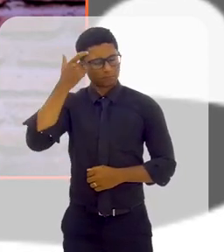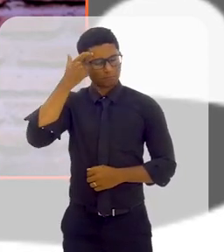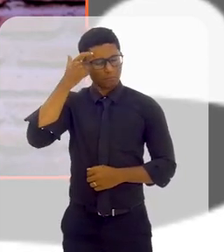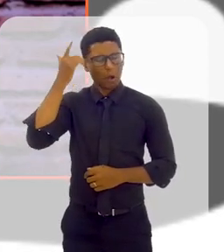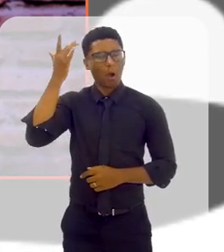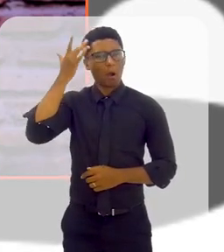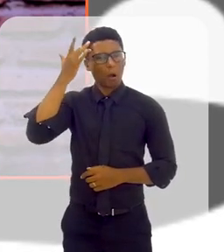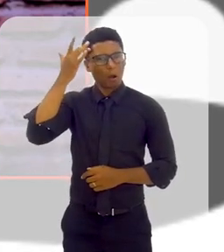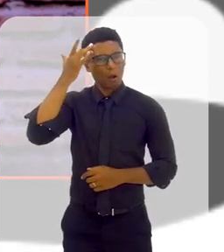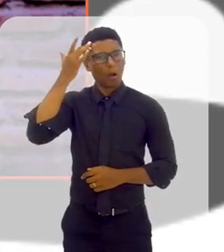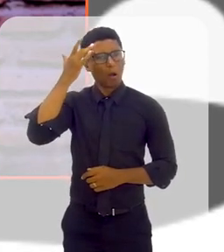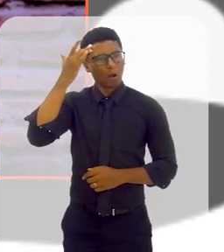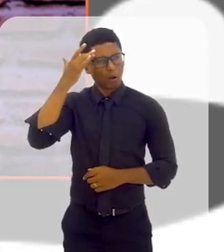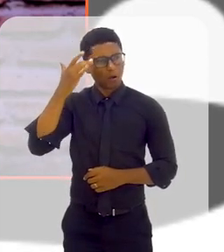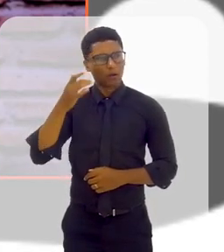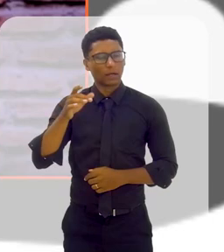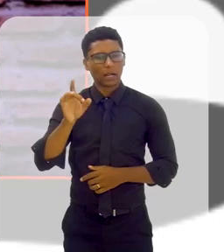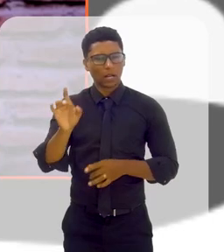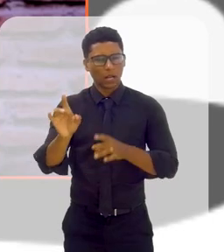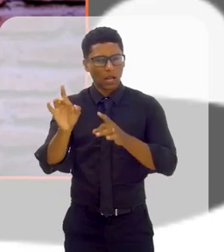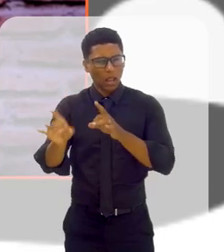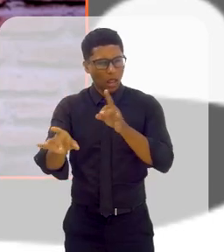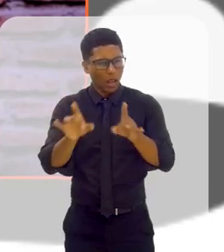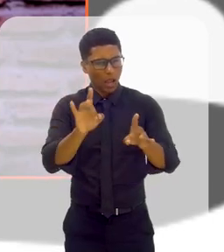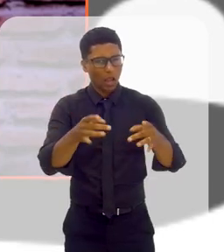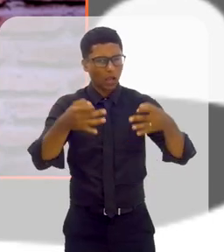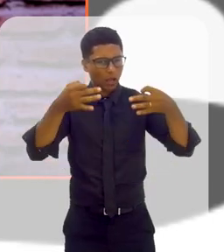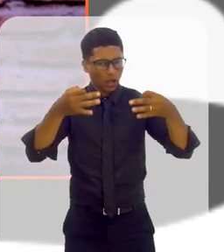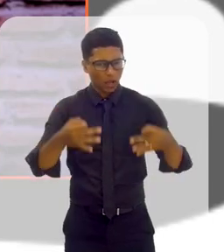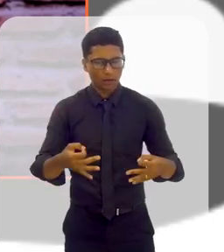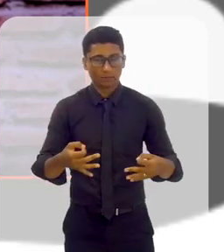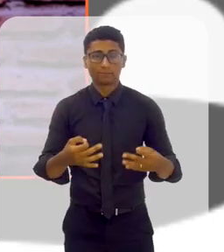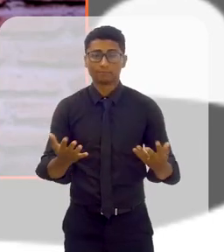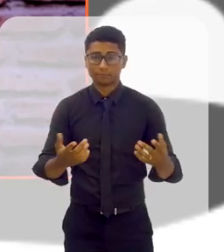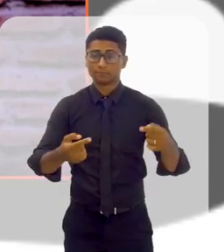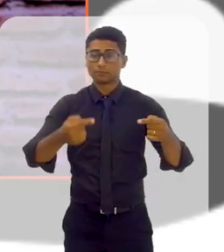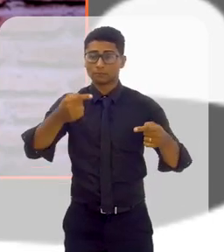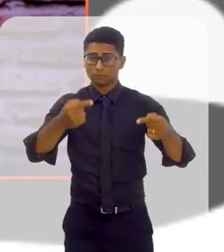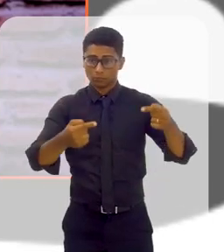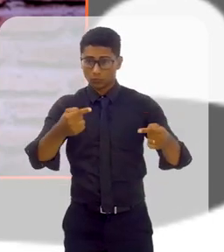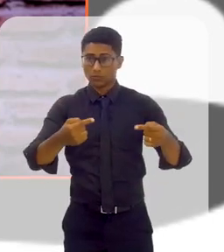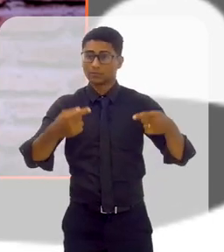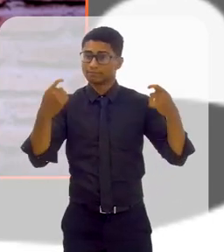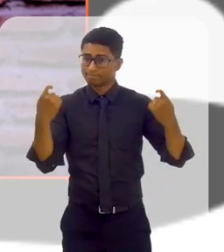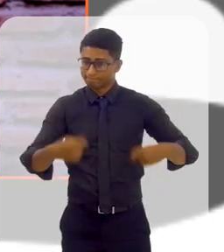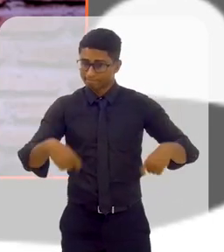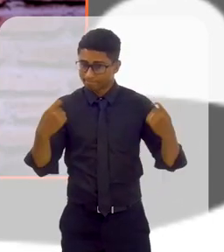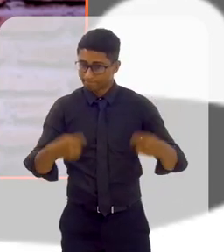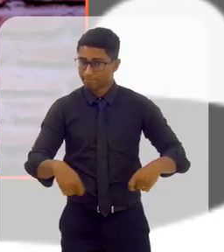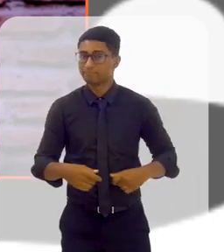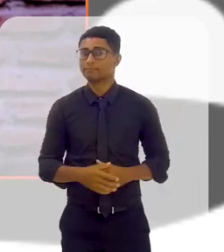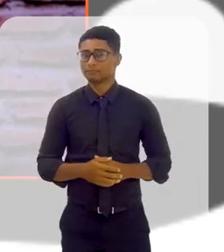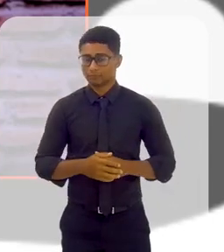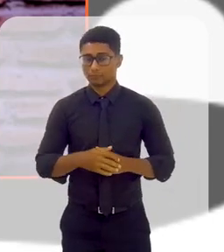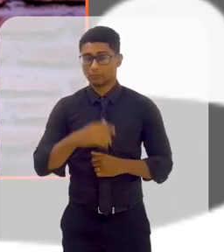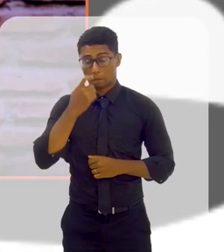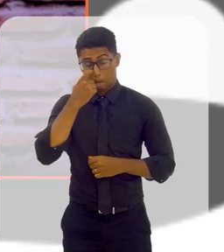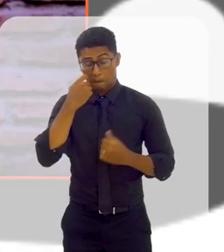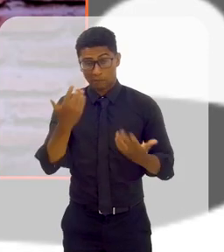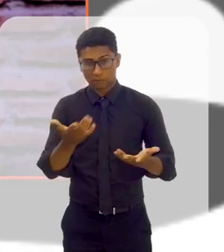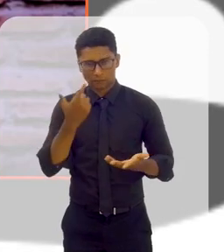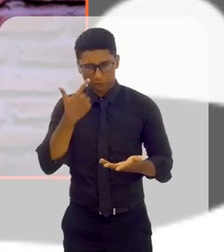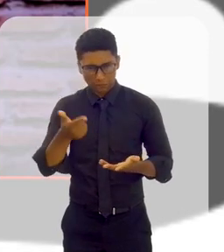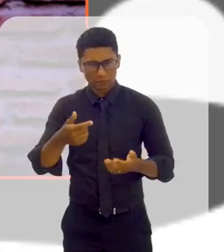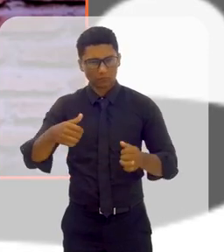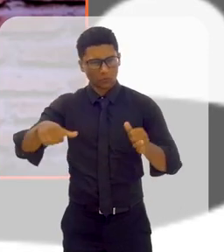consciência sobre o correto descarte automaticamente falando a política ela tem de ser reativa Então quando